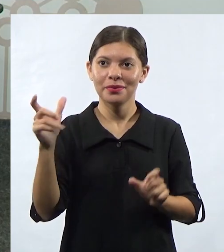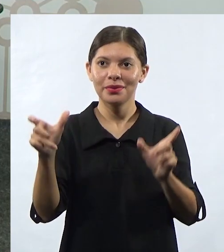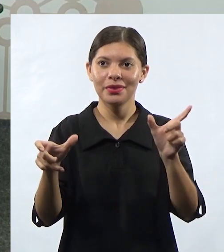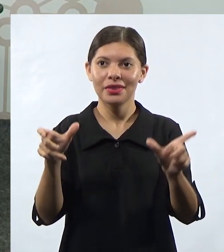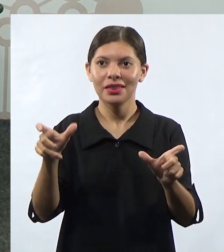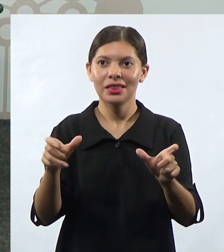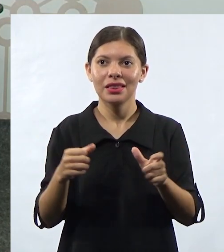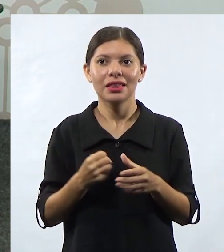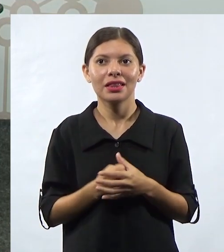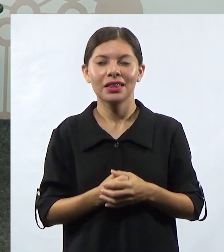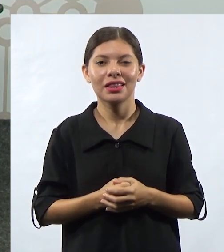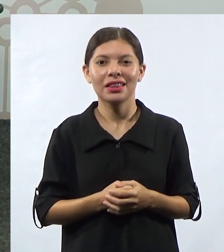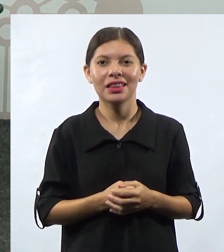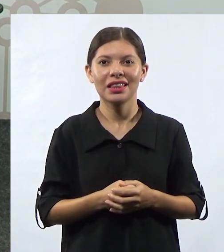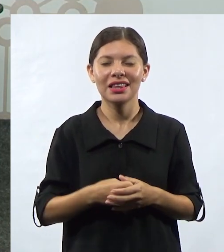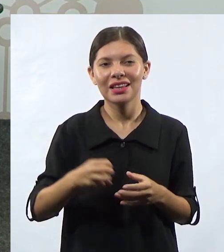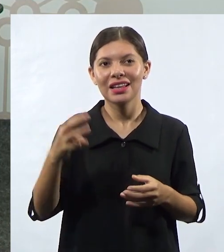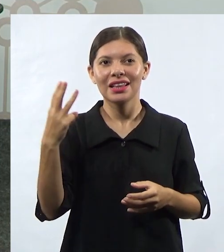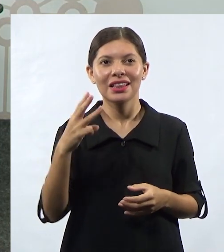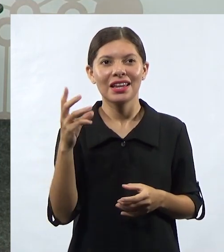ser em trio, né?